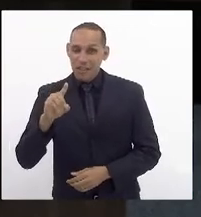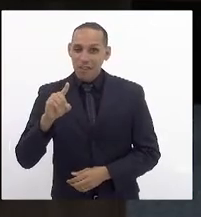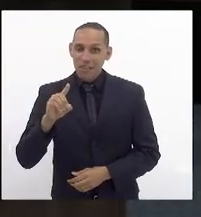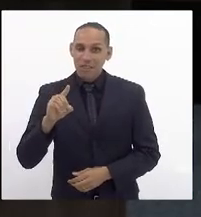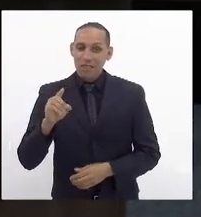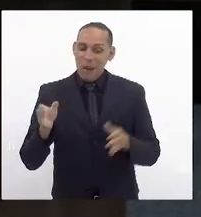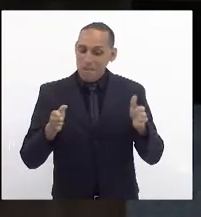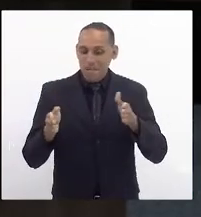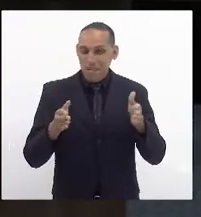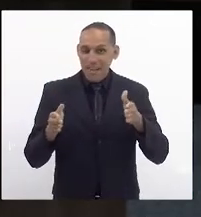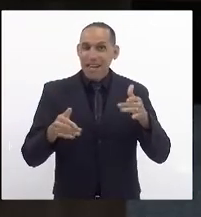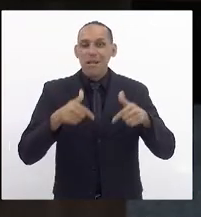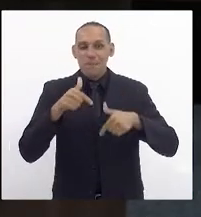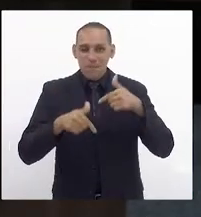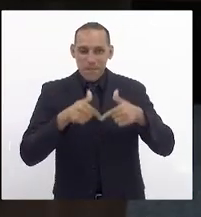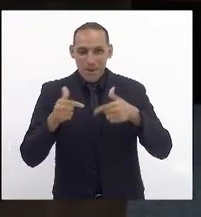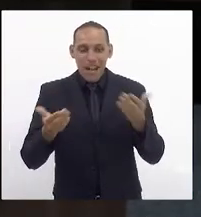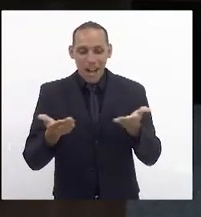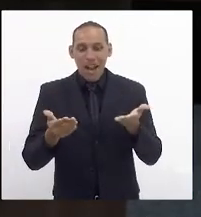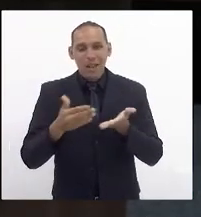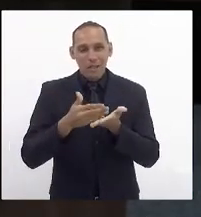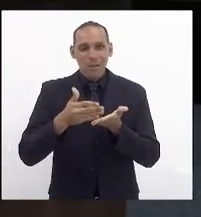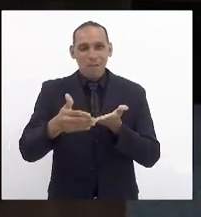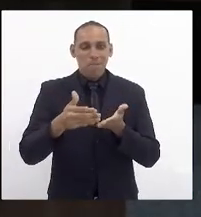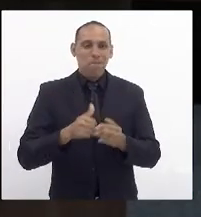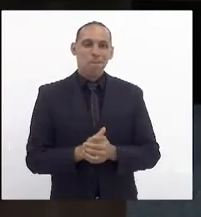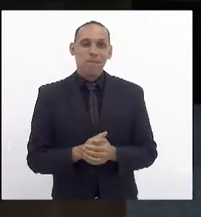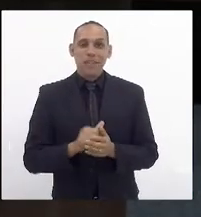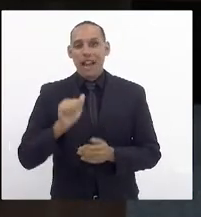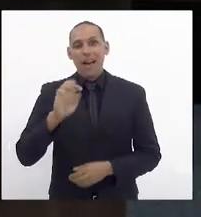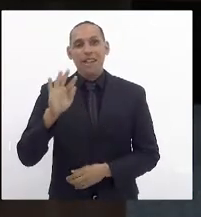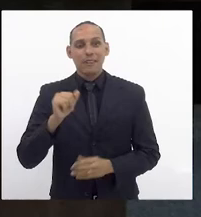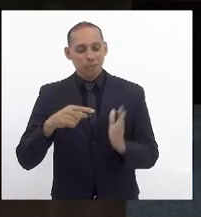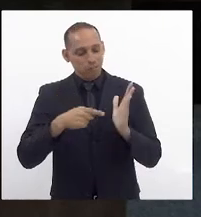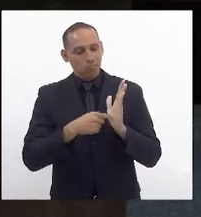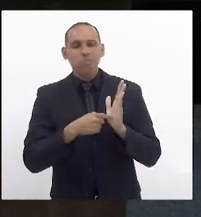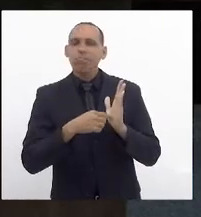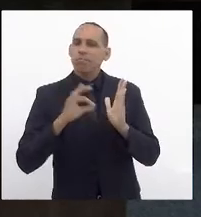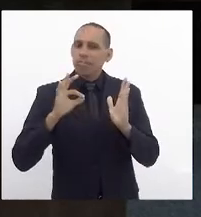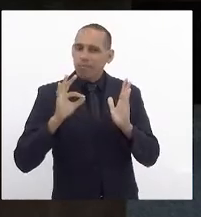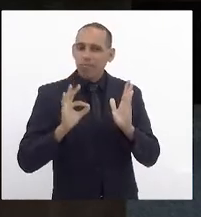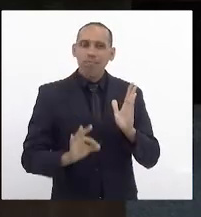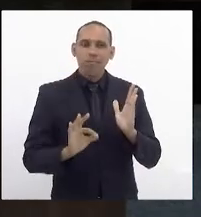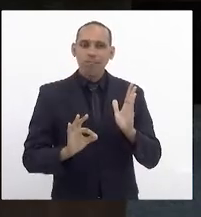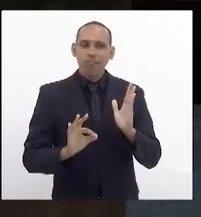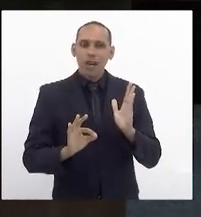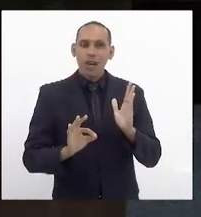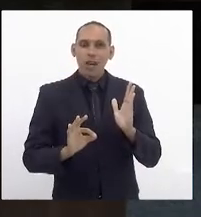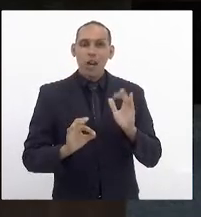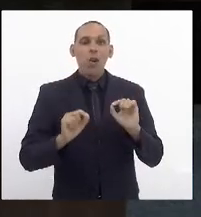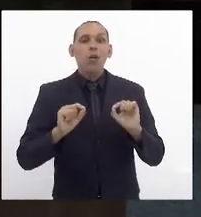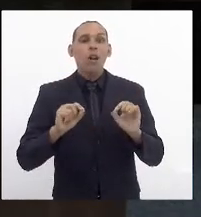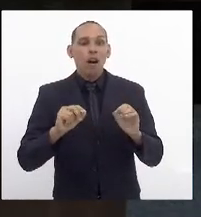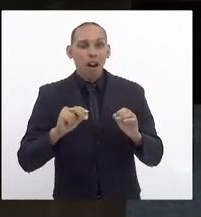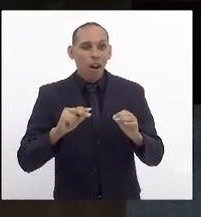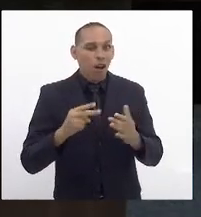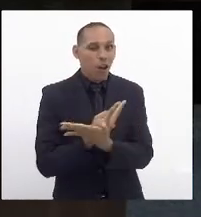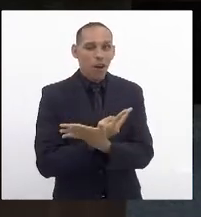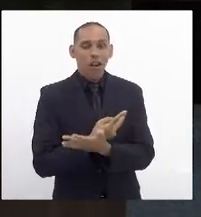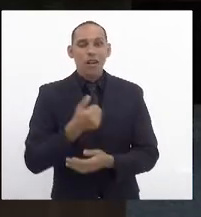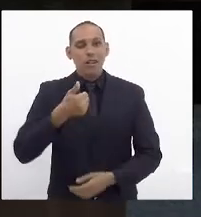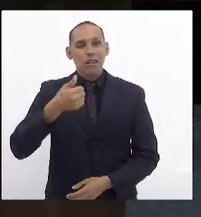exercício no expediente inicial a água reflete com exatidão o ocorrido na